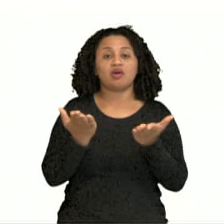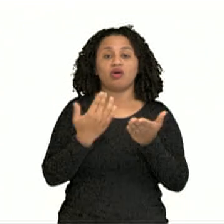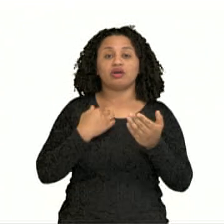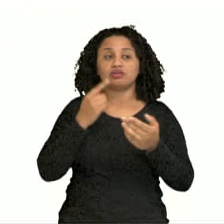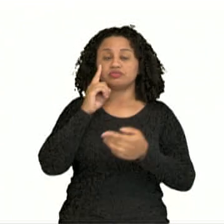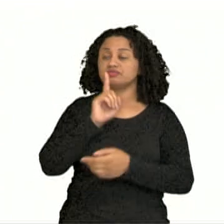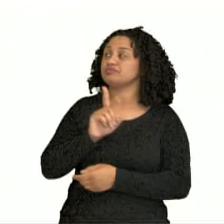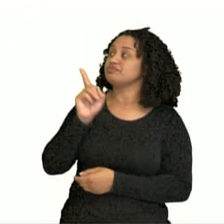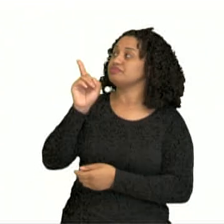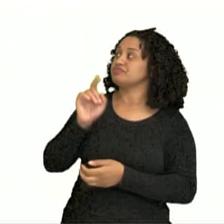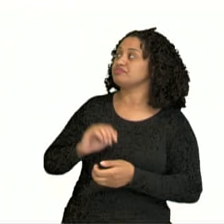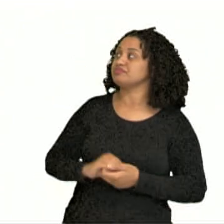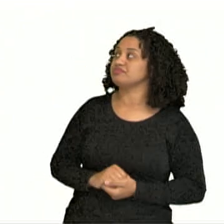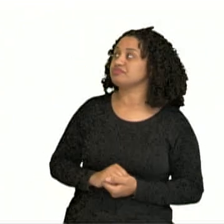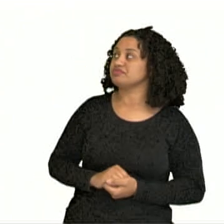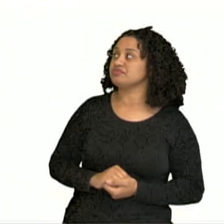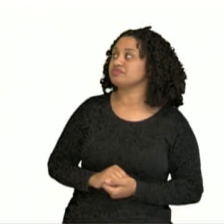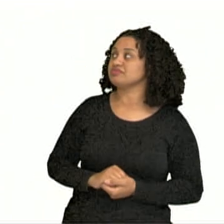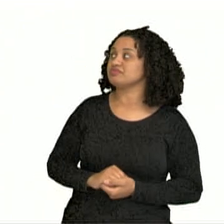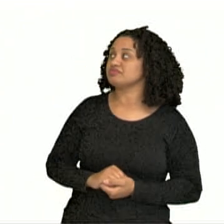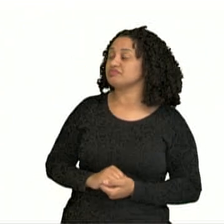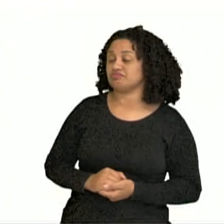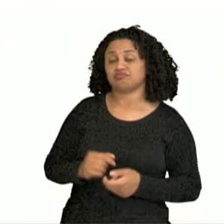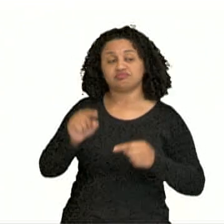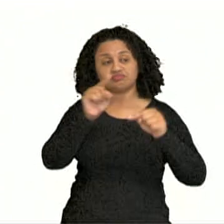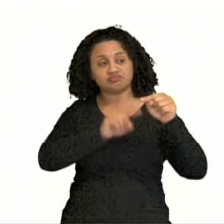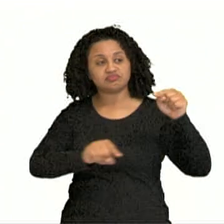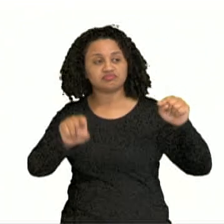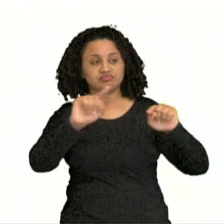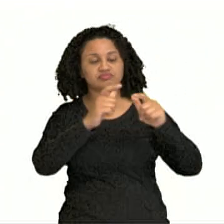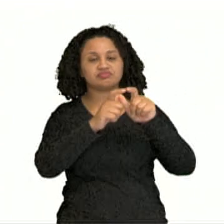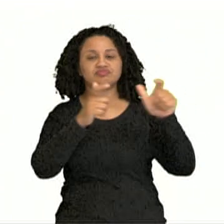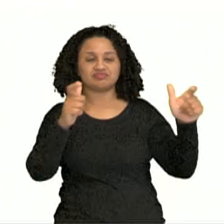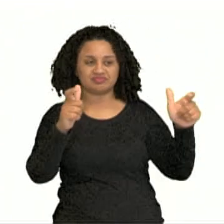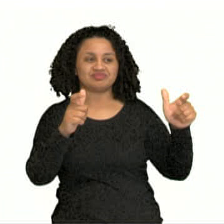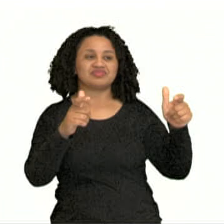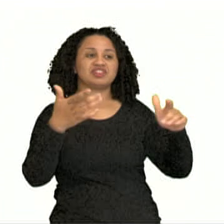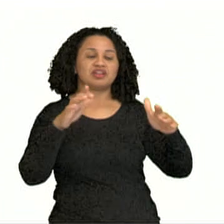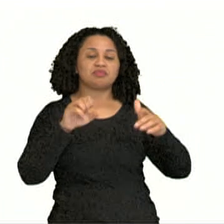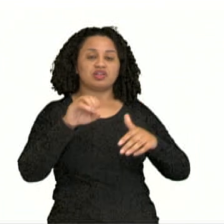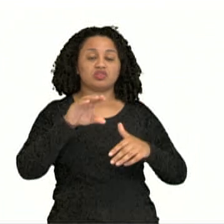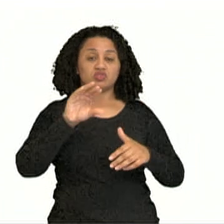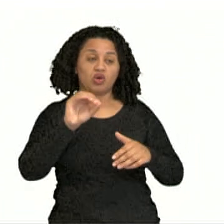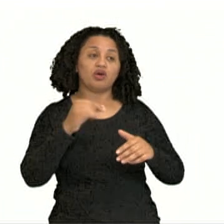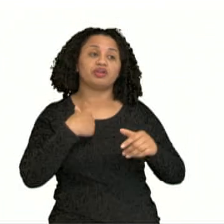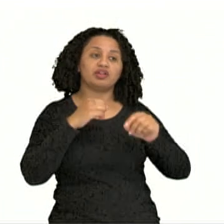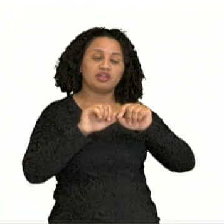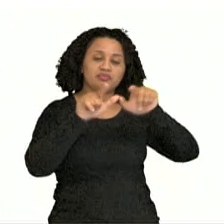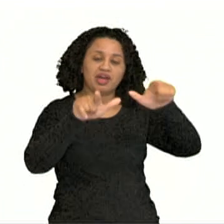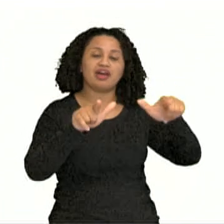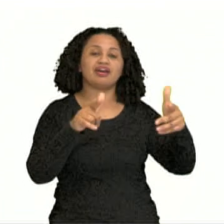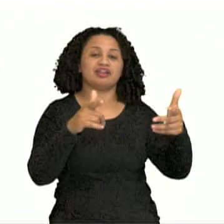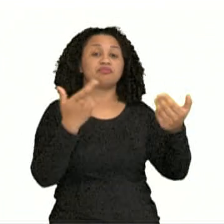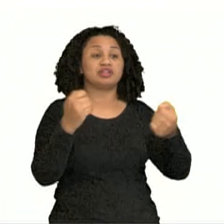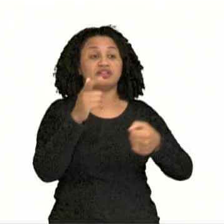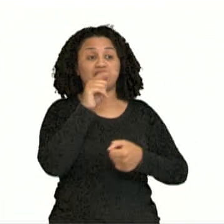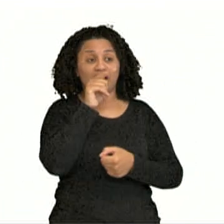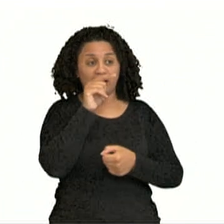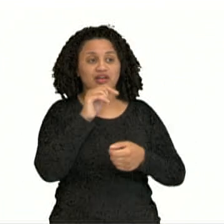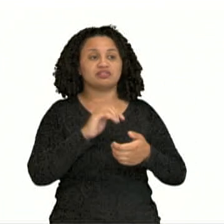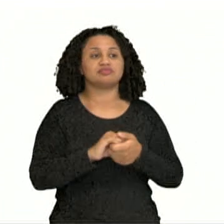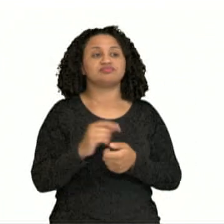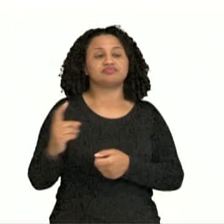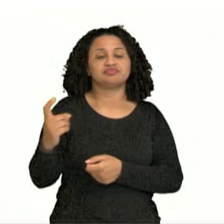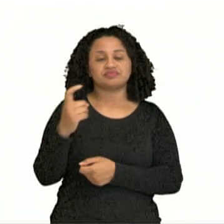dessas plantas. Os soros se abrem e liberam os esporos, depende da água. A germinação desses esporos dá origem